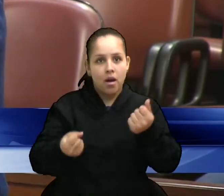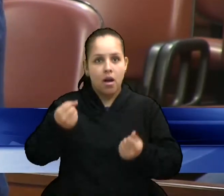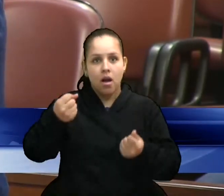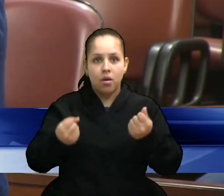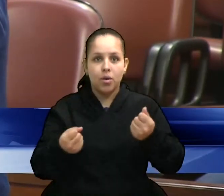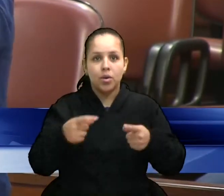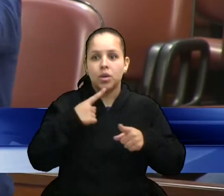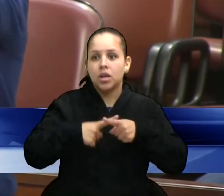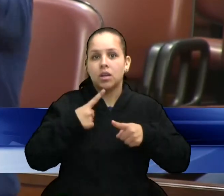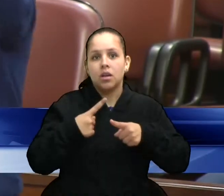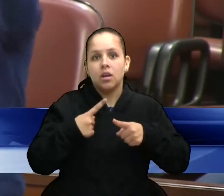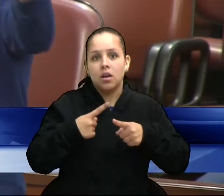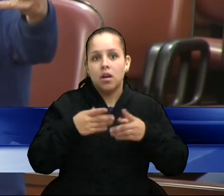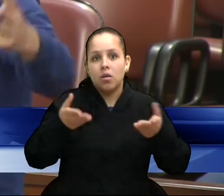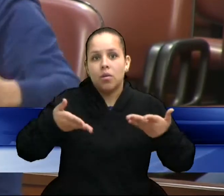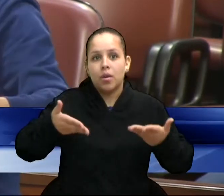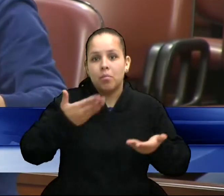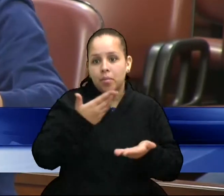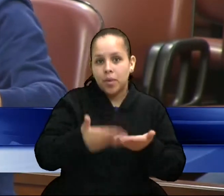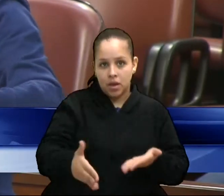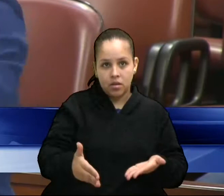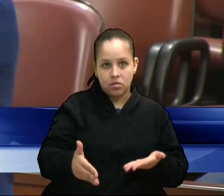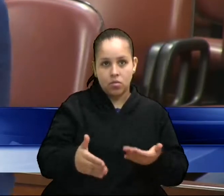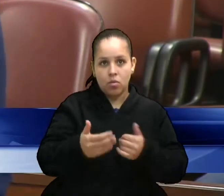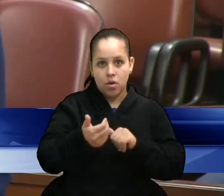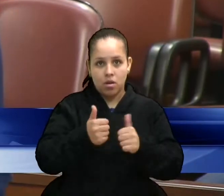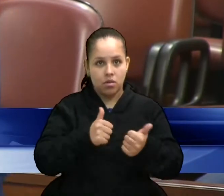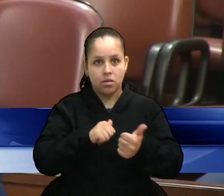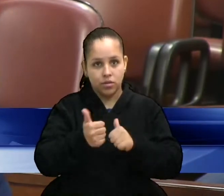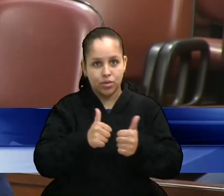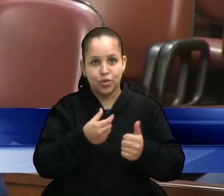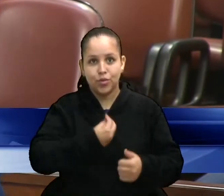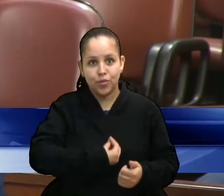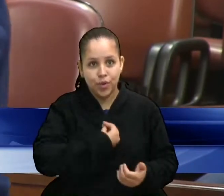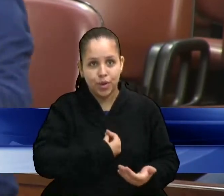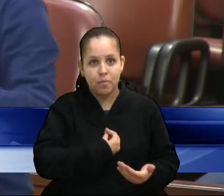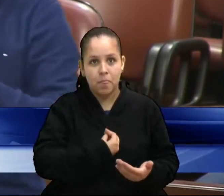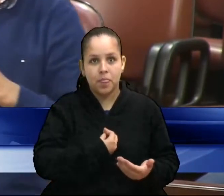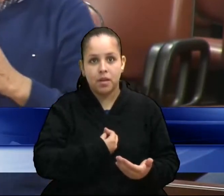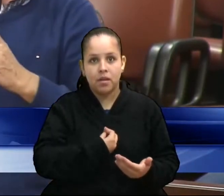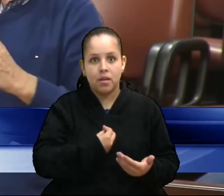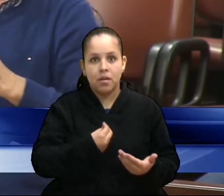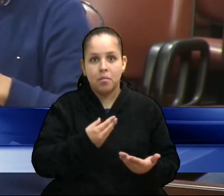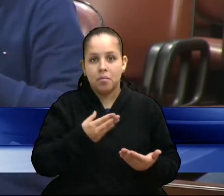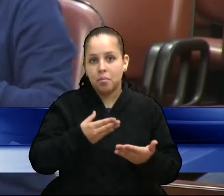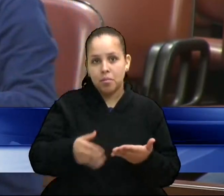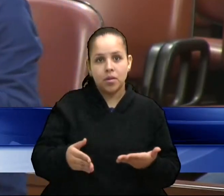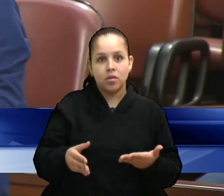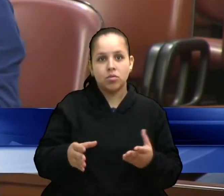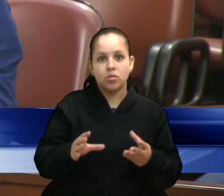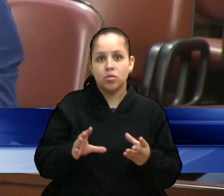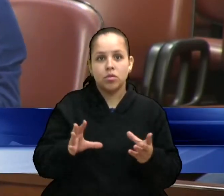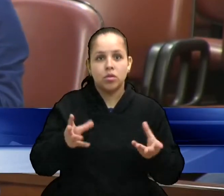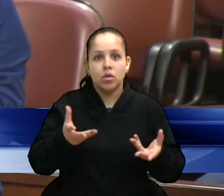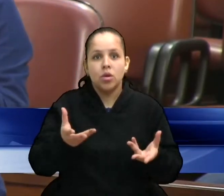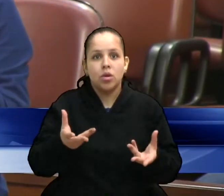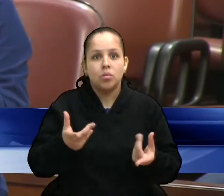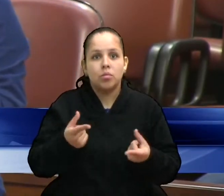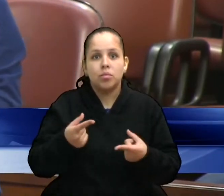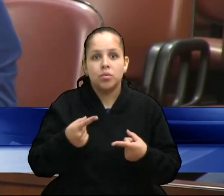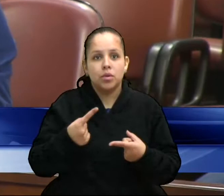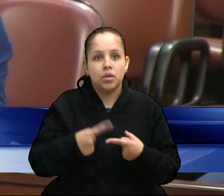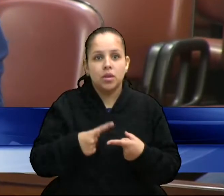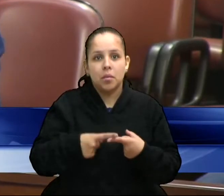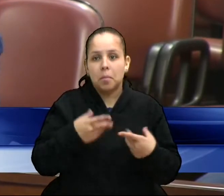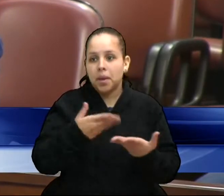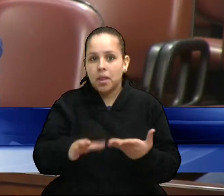cidade perde em arquitetura, inclusive, né? Aí eu estou o chão, mas afinal de contas eu me atrevo a falar, perde muito